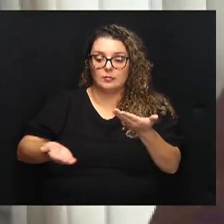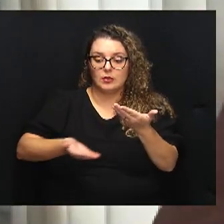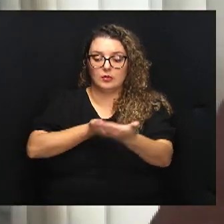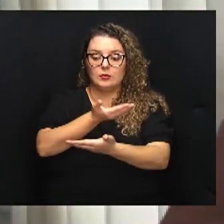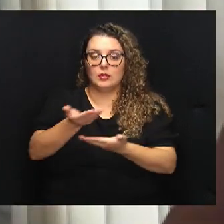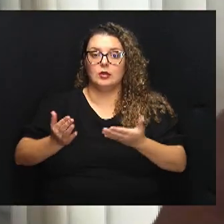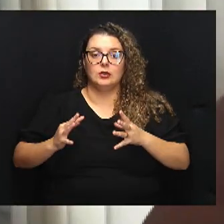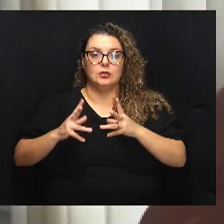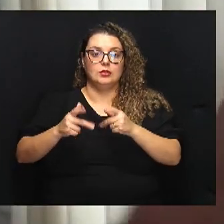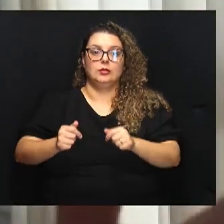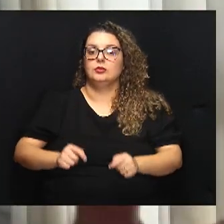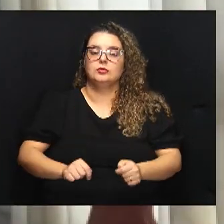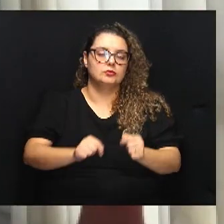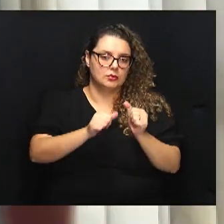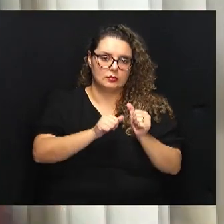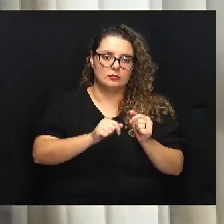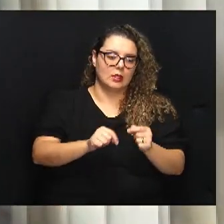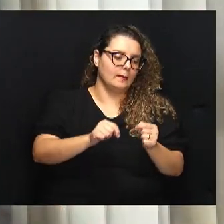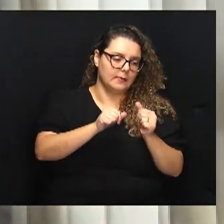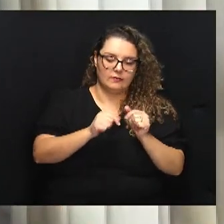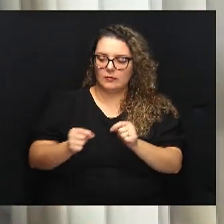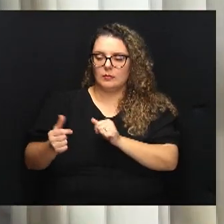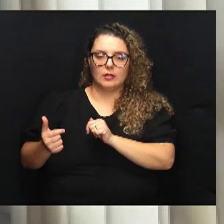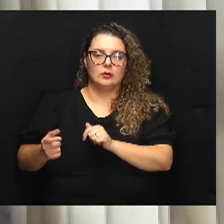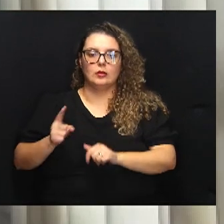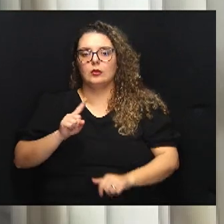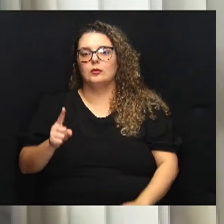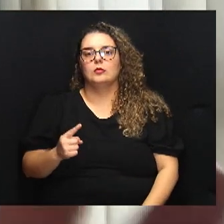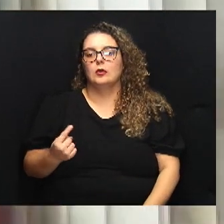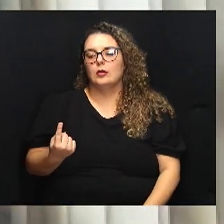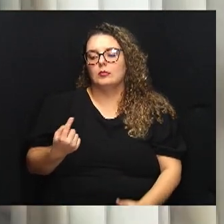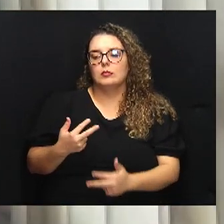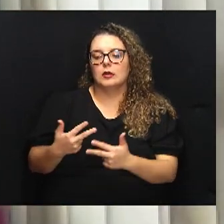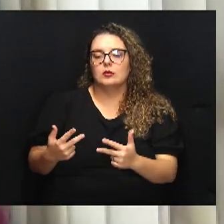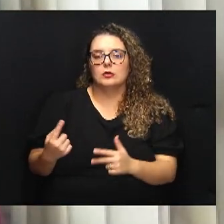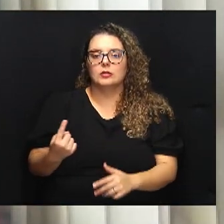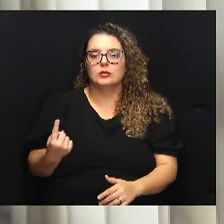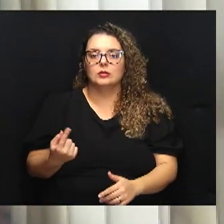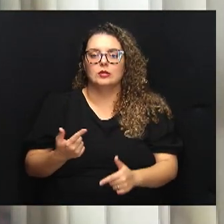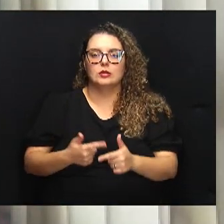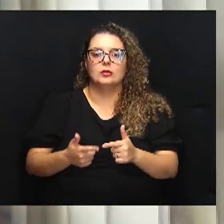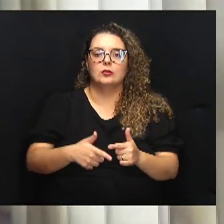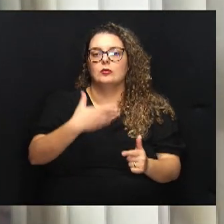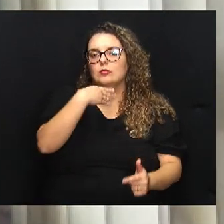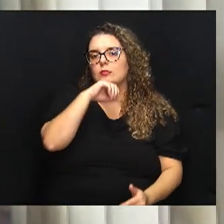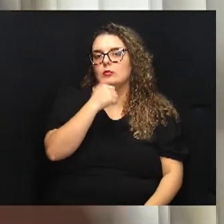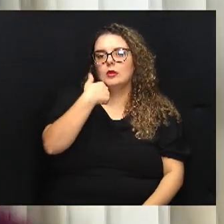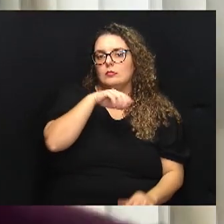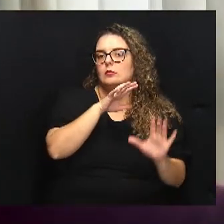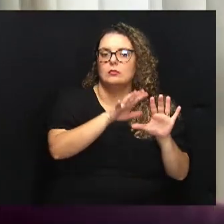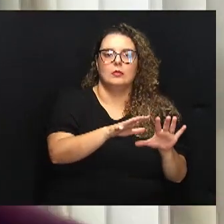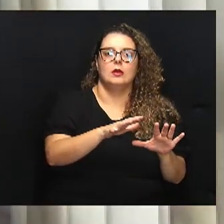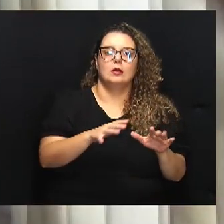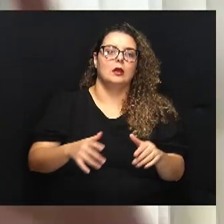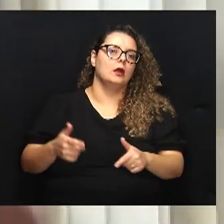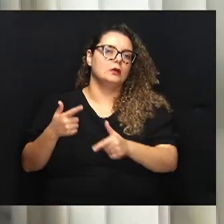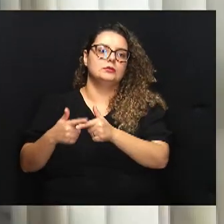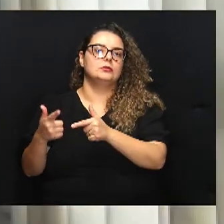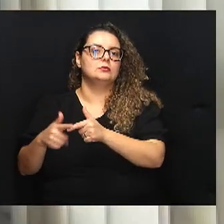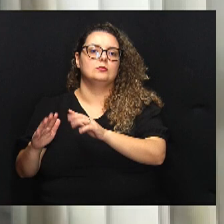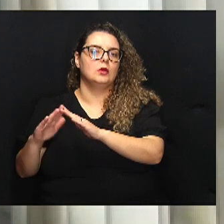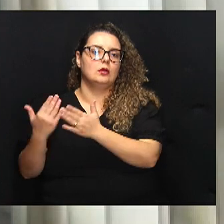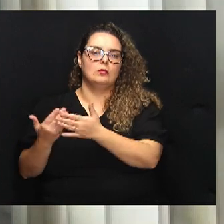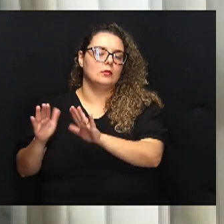todo mundo tem a ganhar. Sim. Porque aí não fica um fato isolado, um problema dos pais, ou, isso é um problema